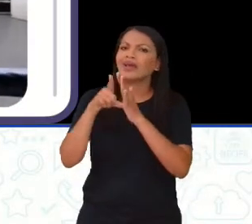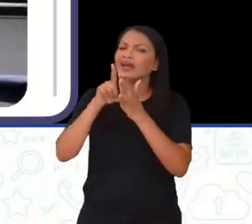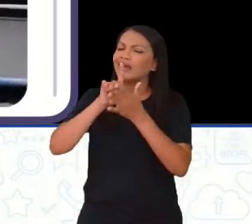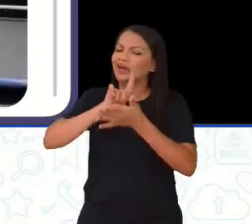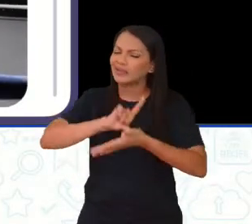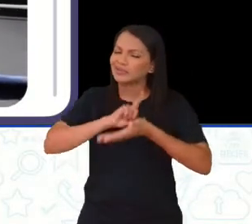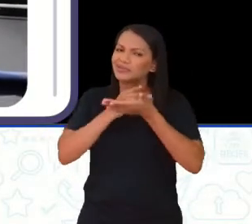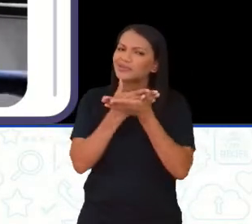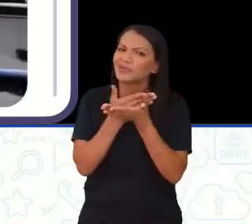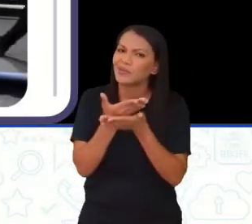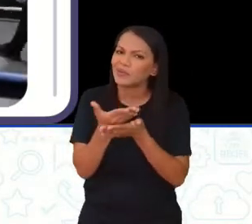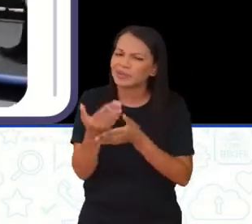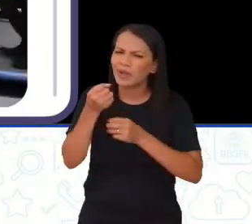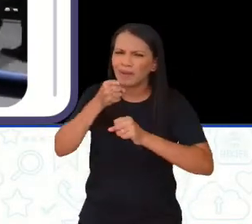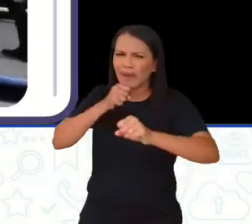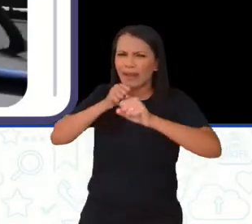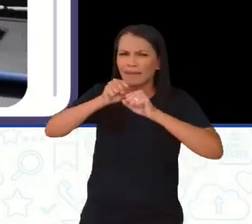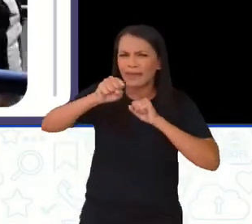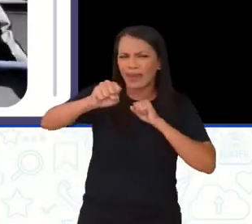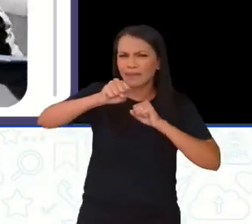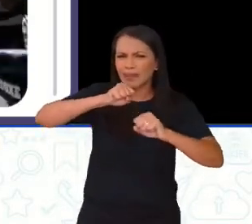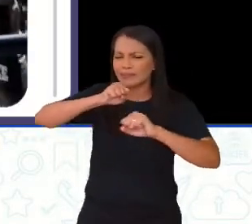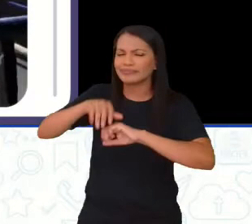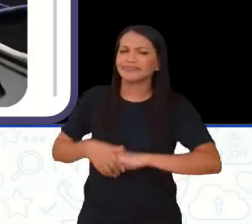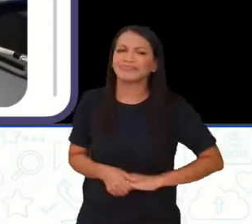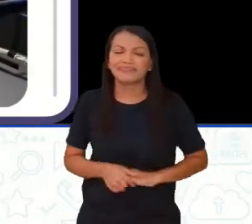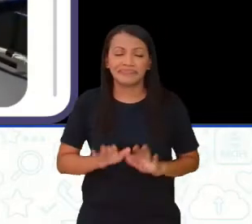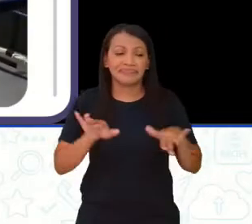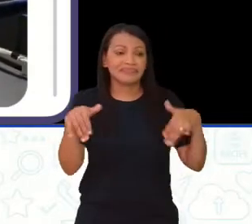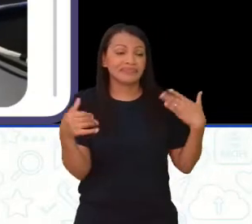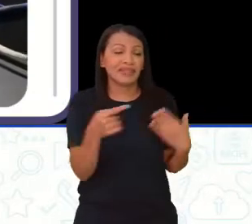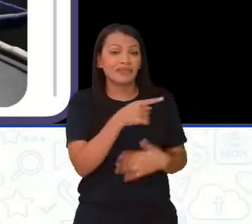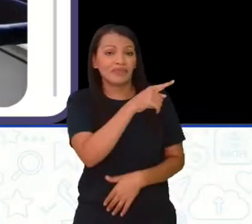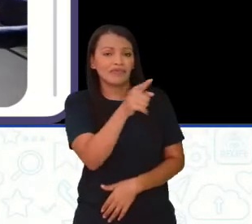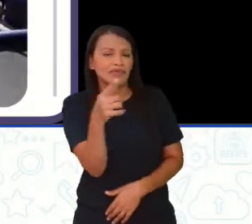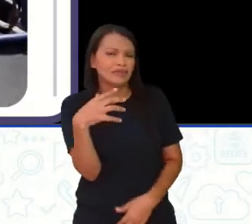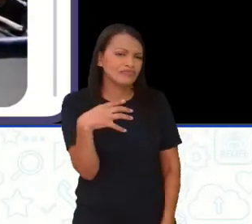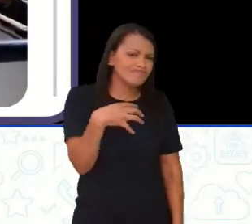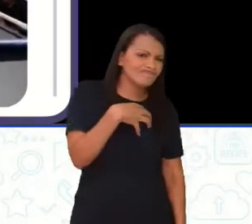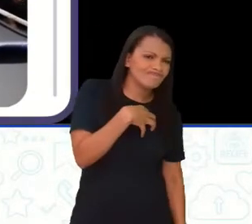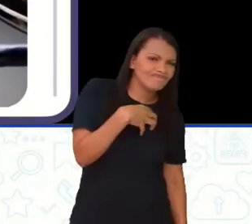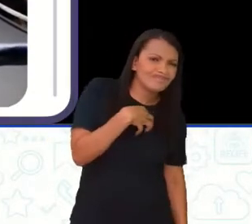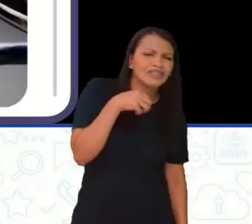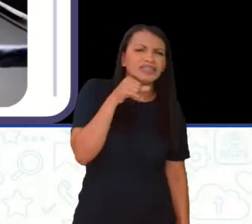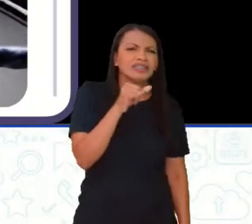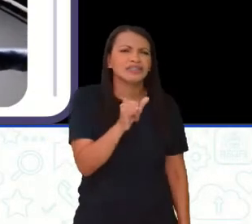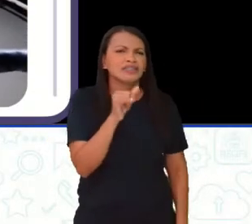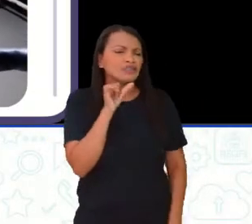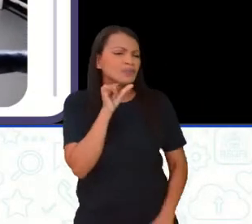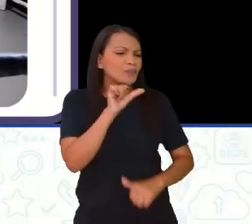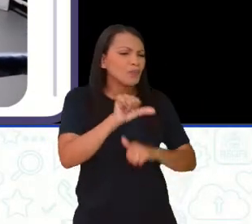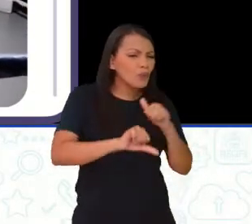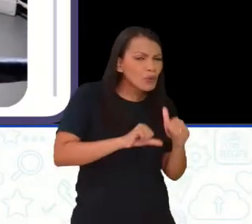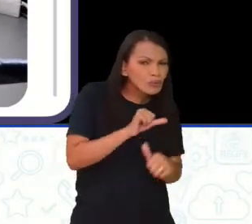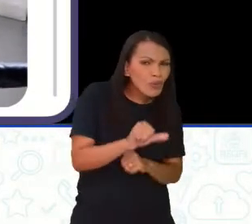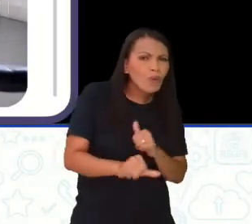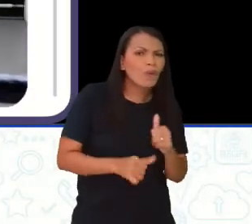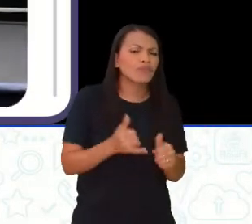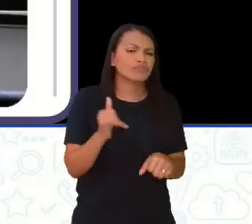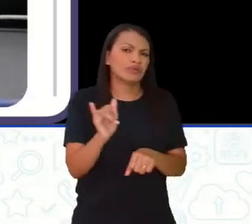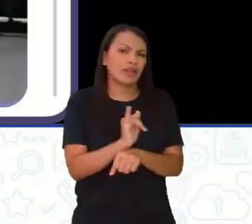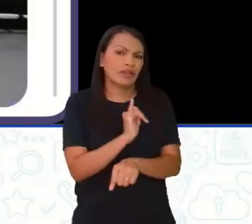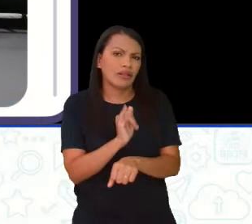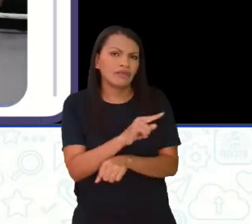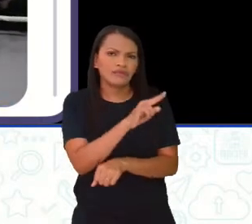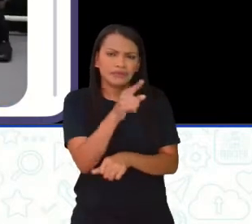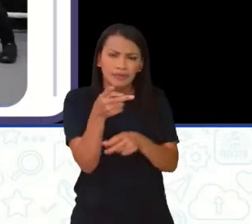golpear. E aí depois você vai sentindo, né, qual que é a do adversário, né, se ele realmente mudou a estratégia, você vai perceber, né?